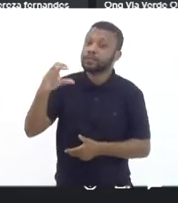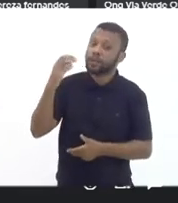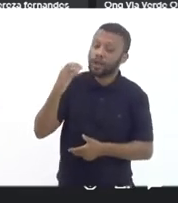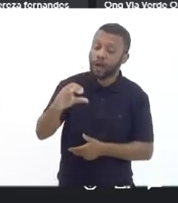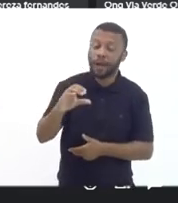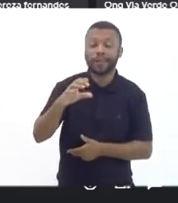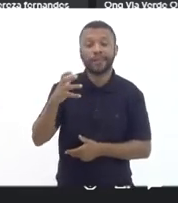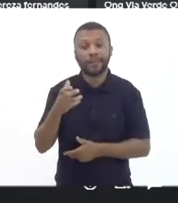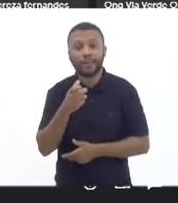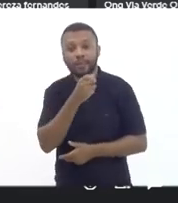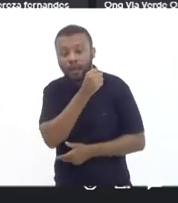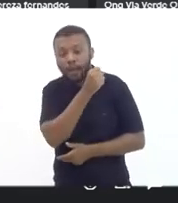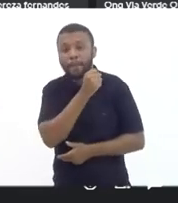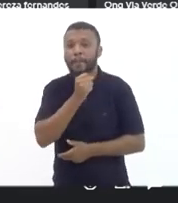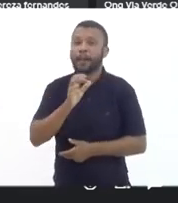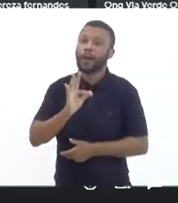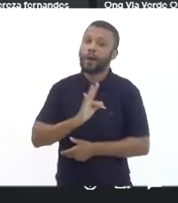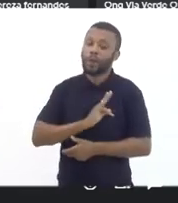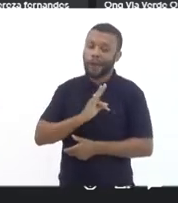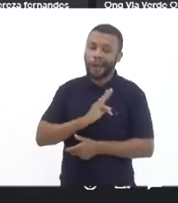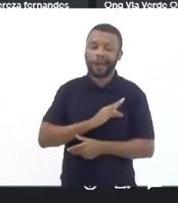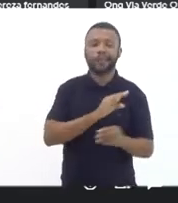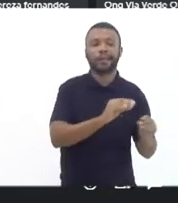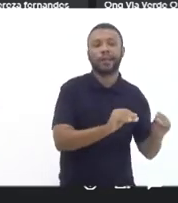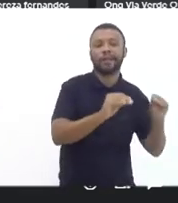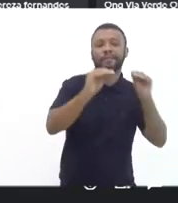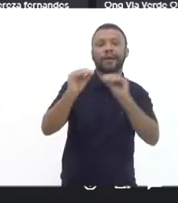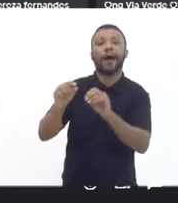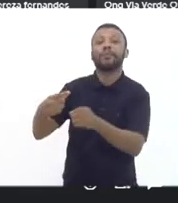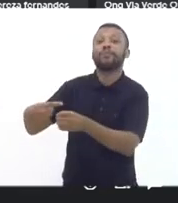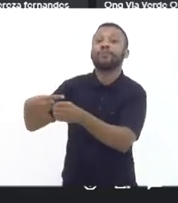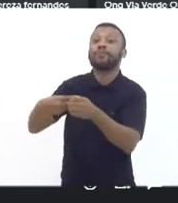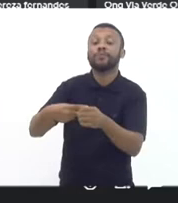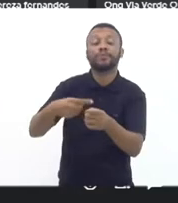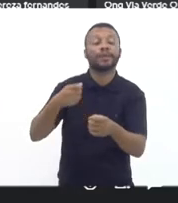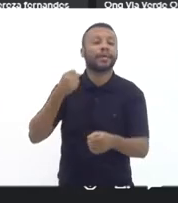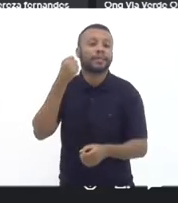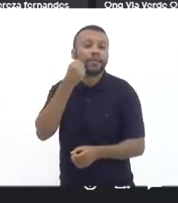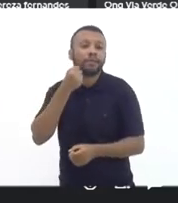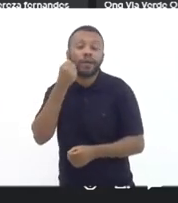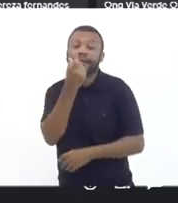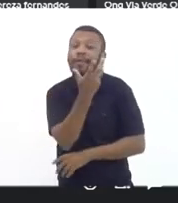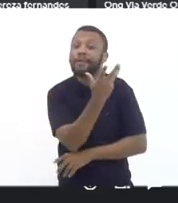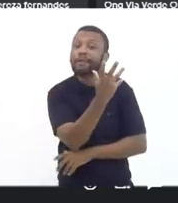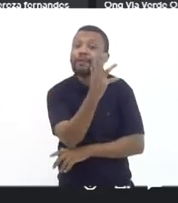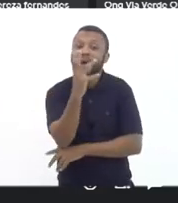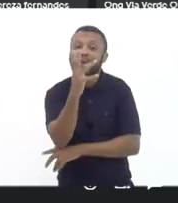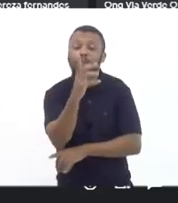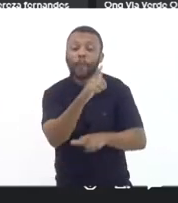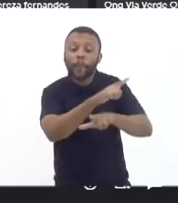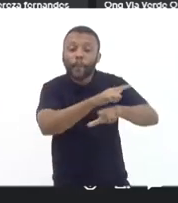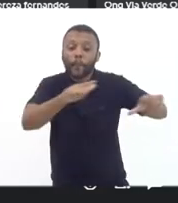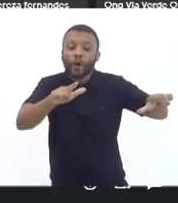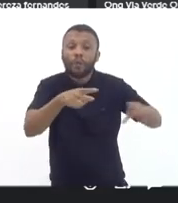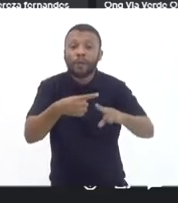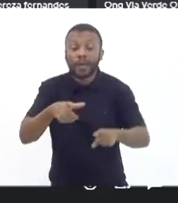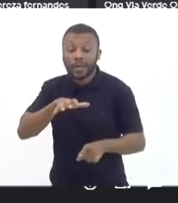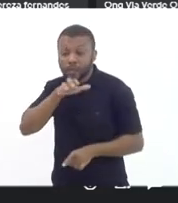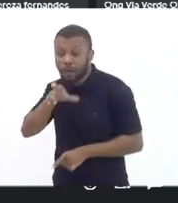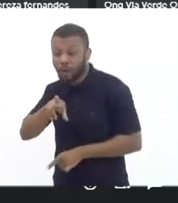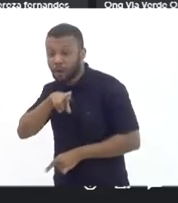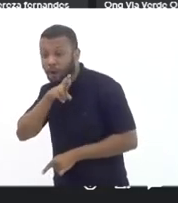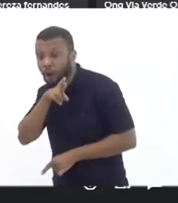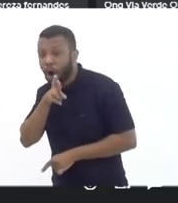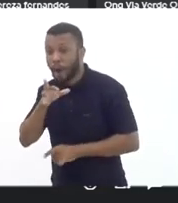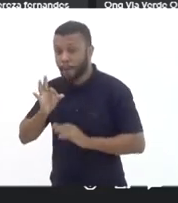guarda ambiental, levados para a seropédica, e as nossas florestas ficam vazias porque eles não voltam mais. Tenho tentado diálogo